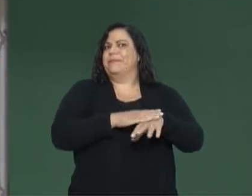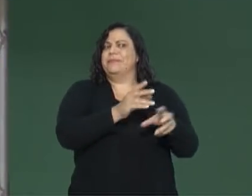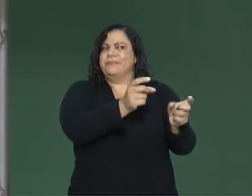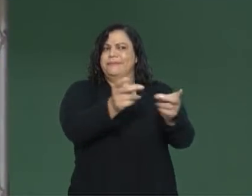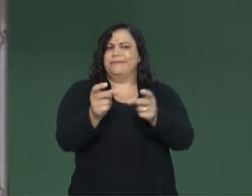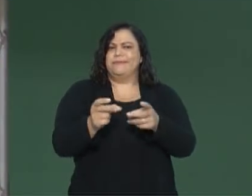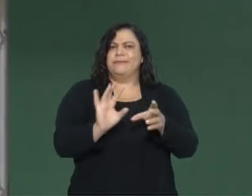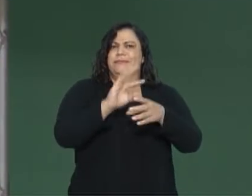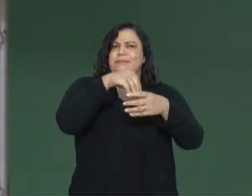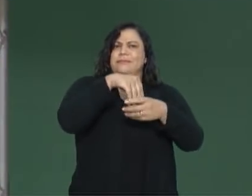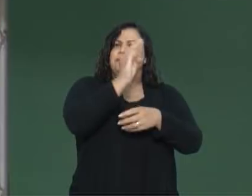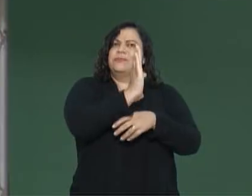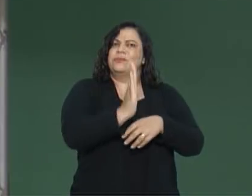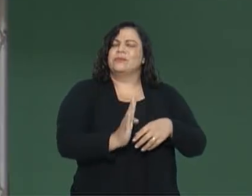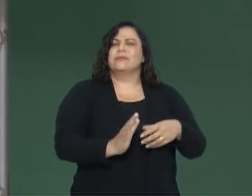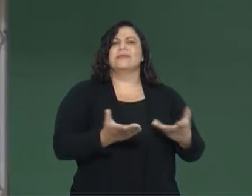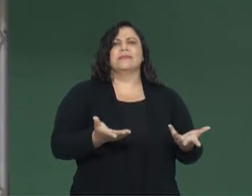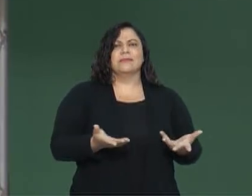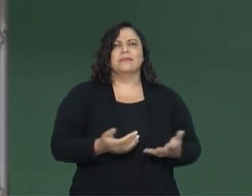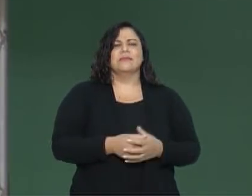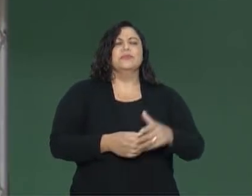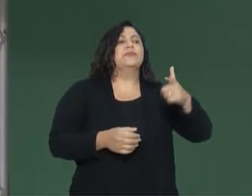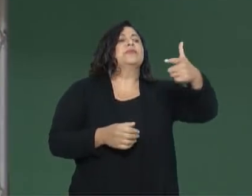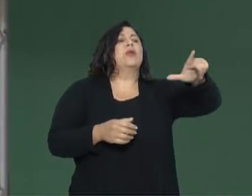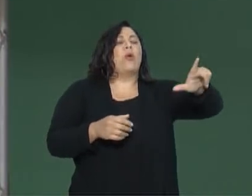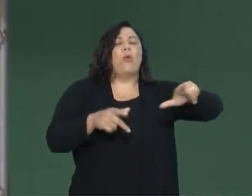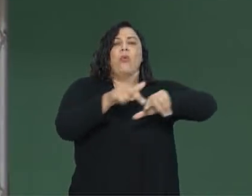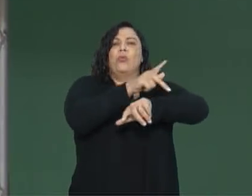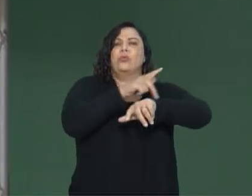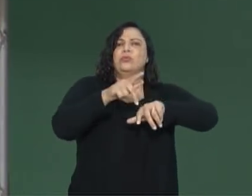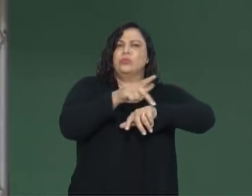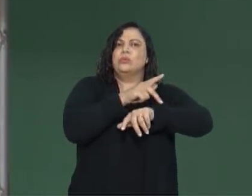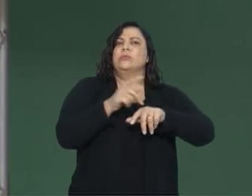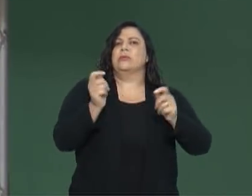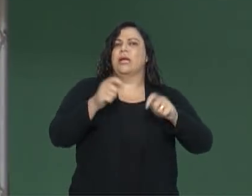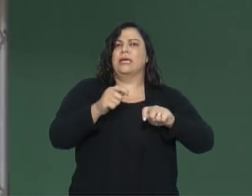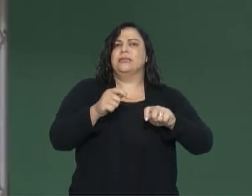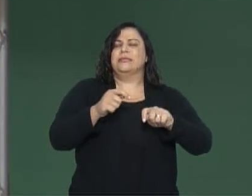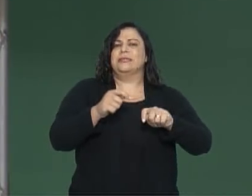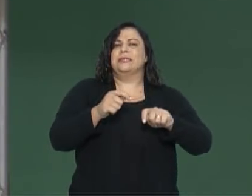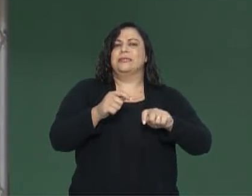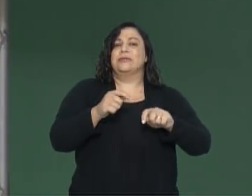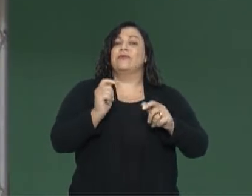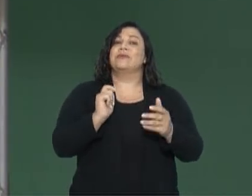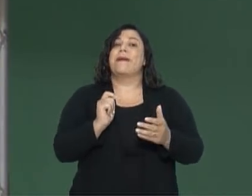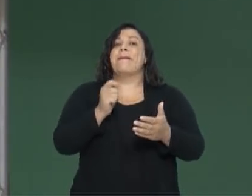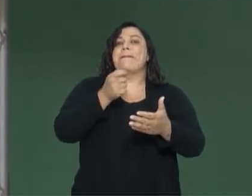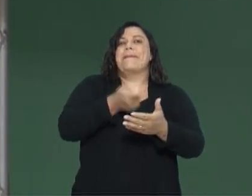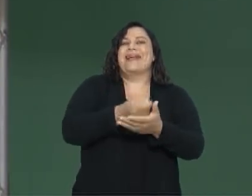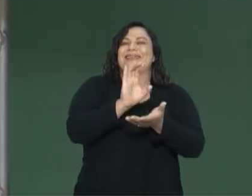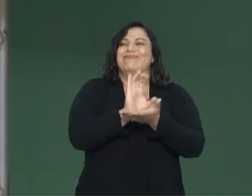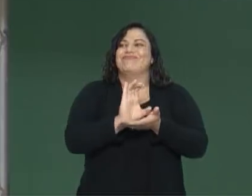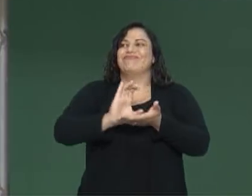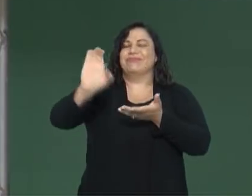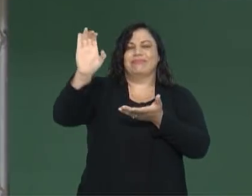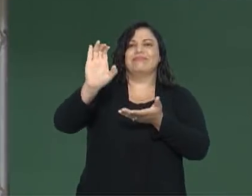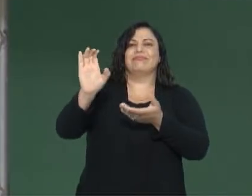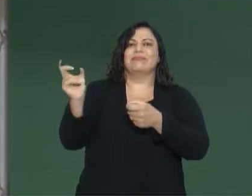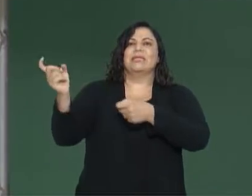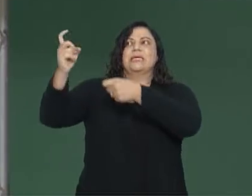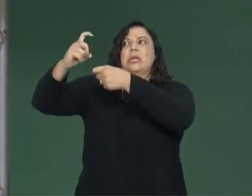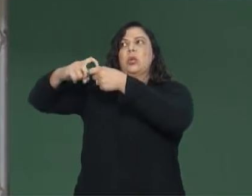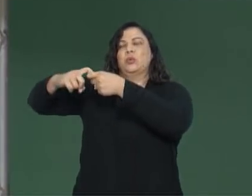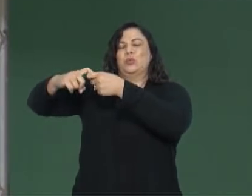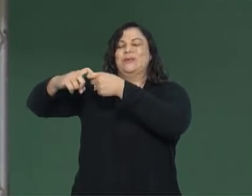cada vez que vende aqui ou para outro país, eu pago royalties para a dona da empresa deste